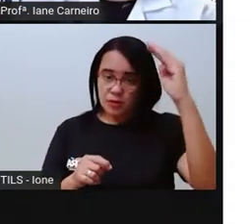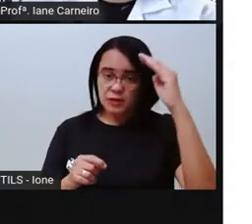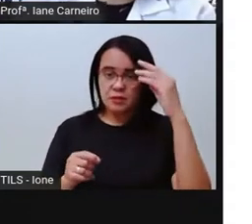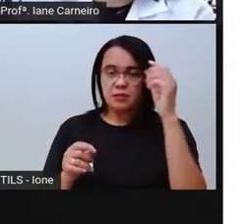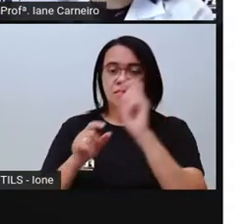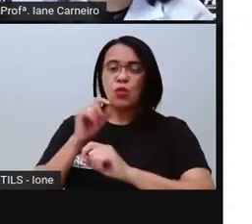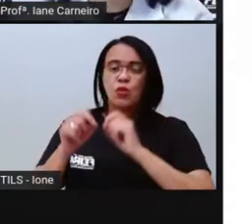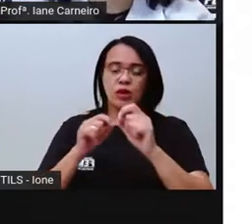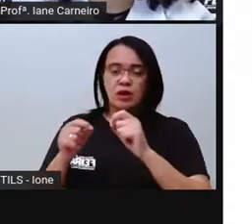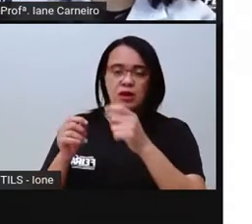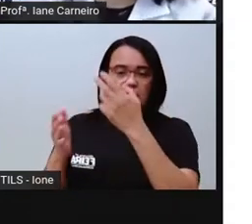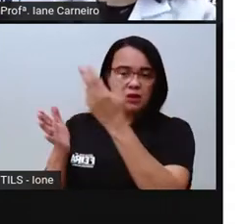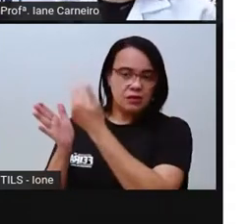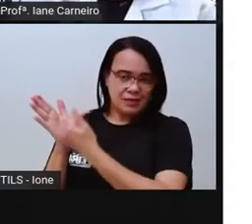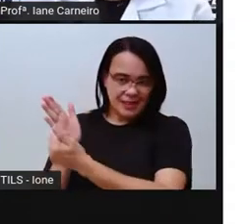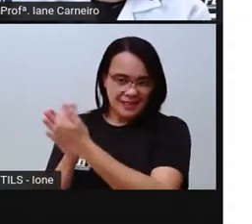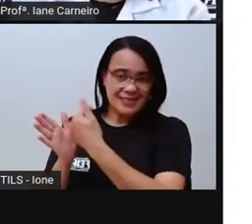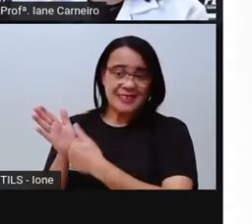além da imagem, certo?